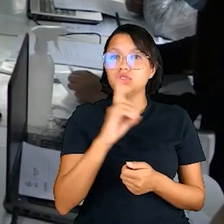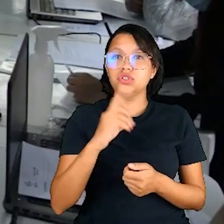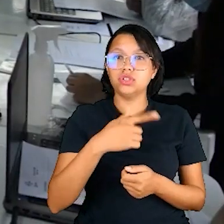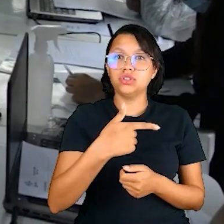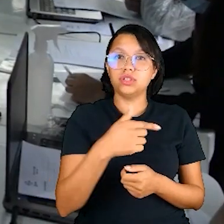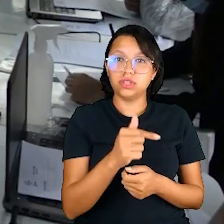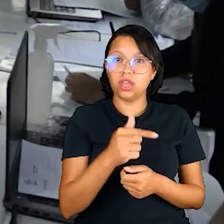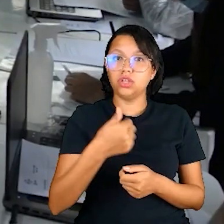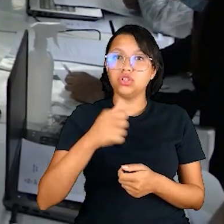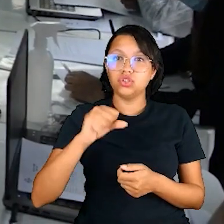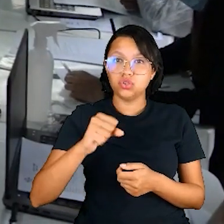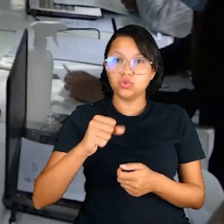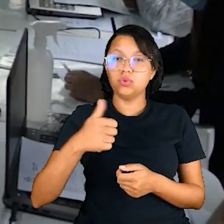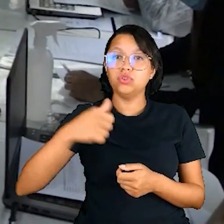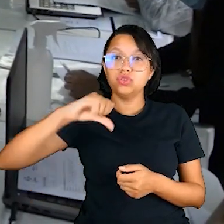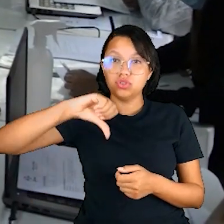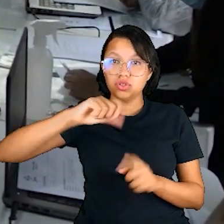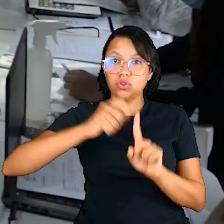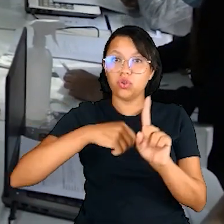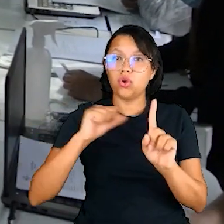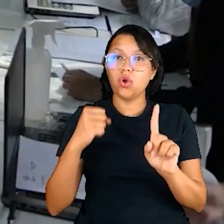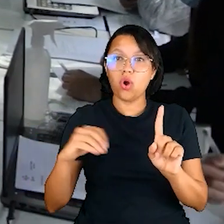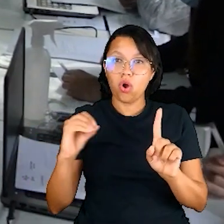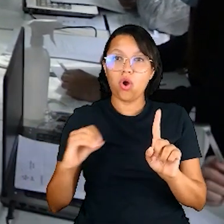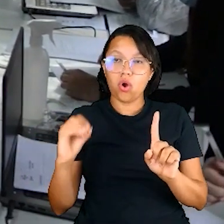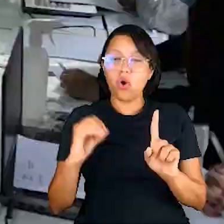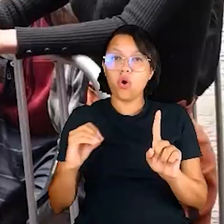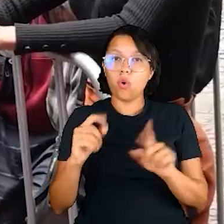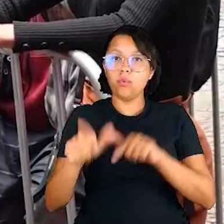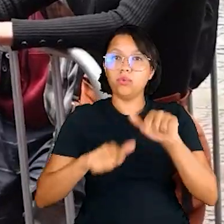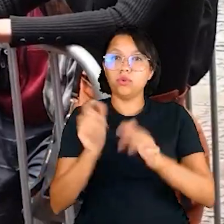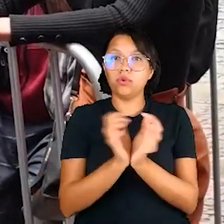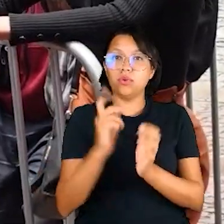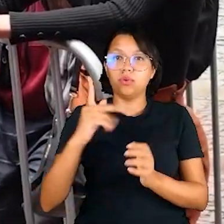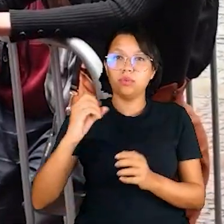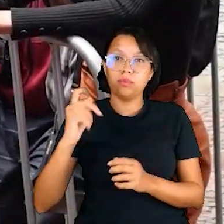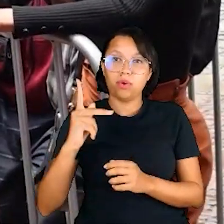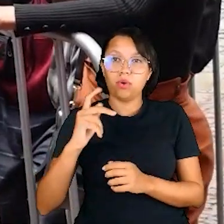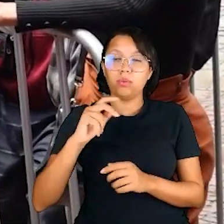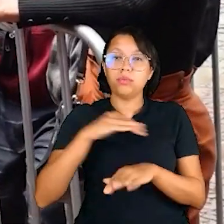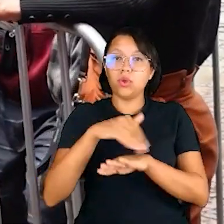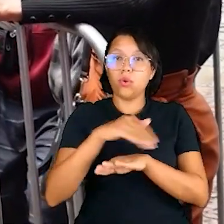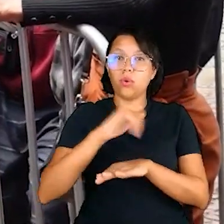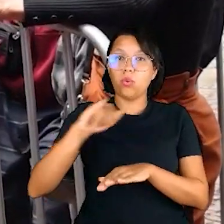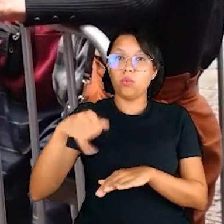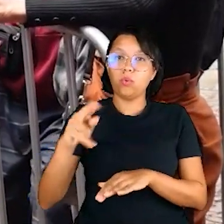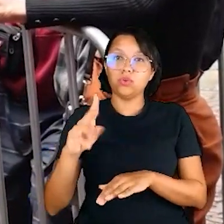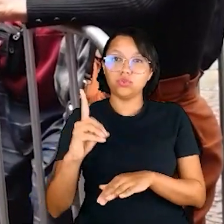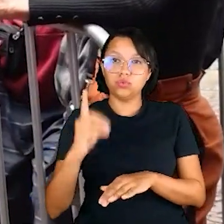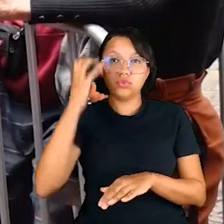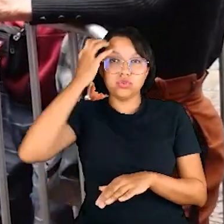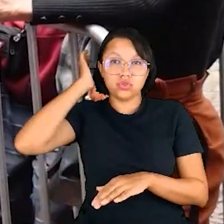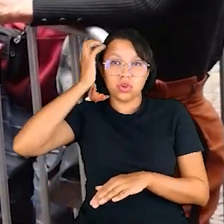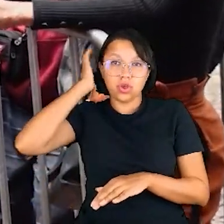nos dias 17, 18 e 19 de outubro no mutirão Pop Rua Ju de Santo André.